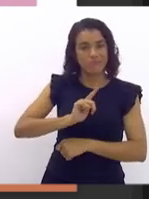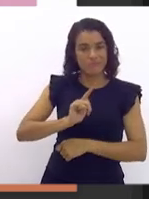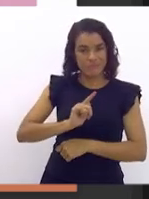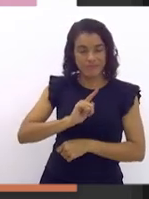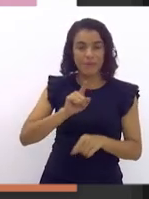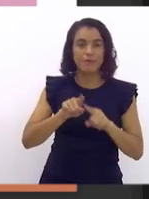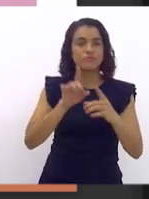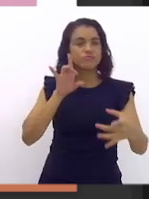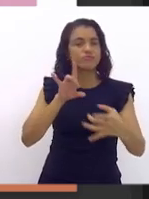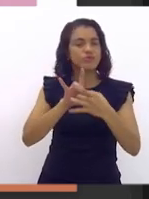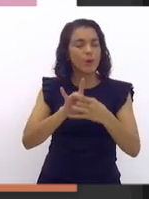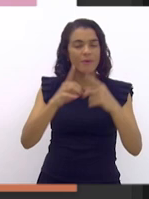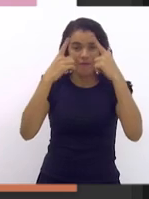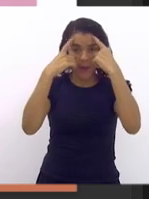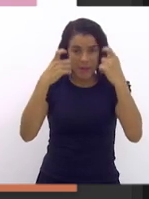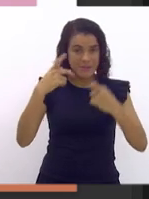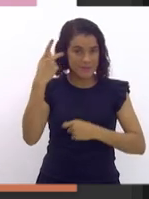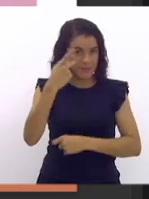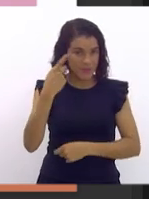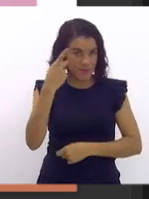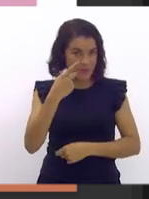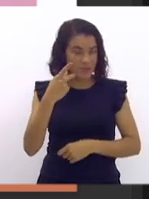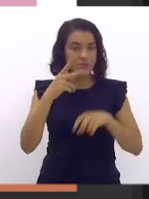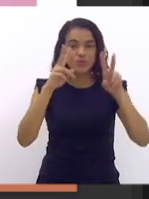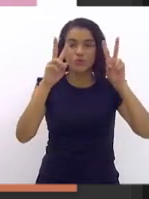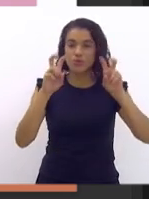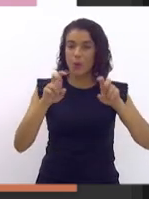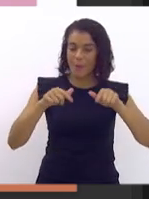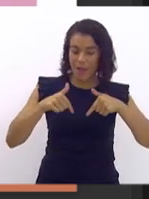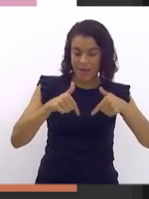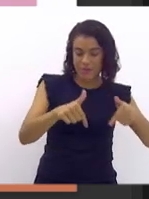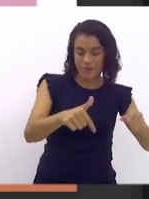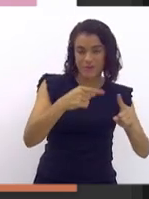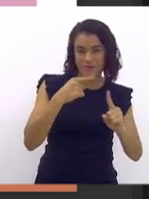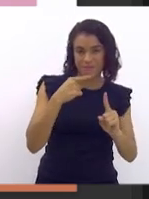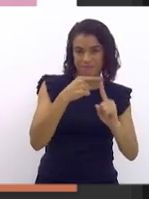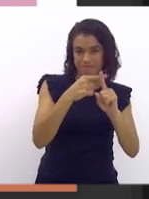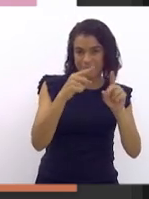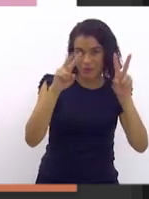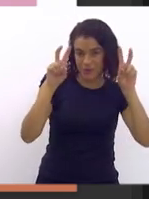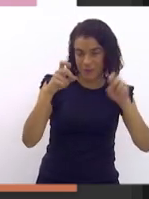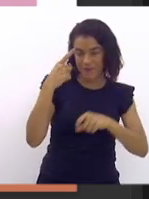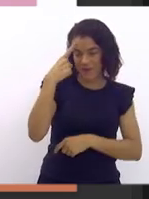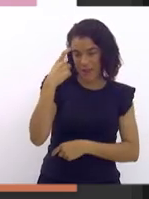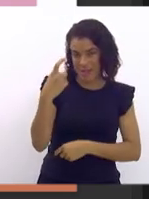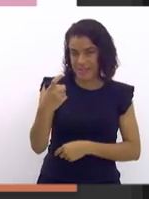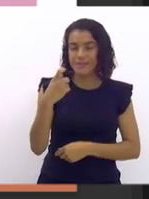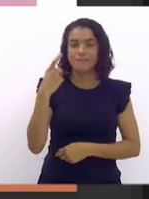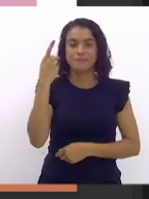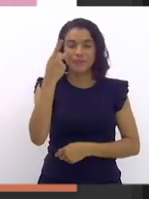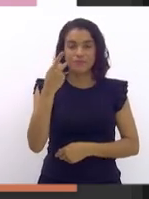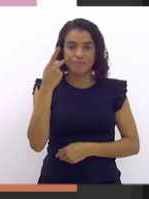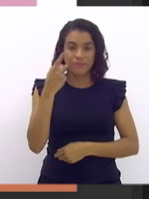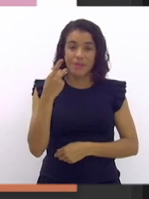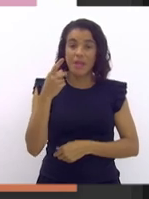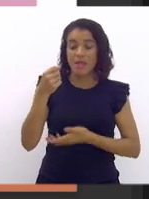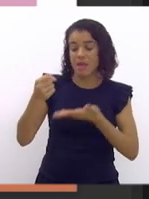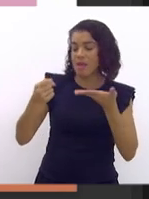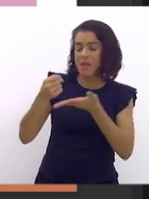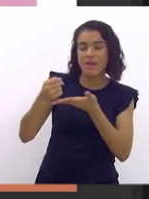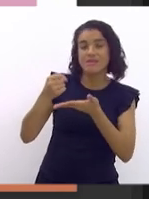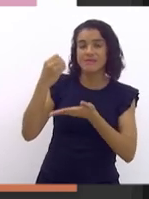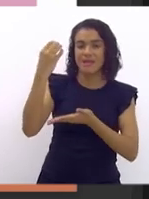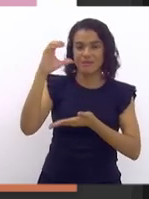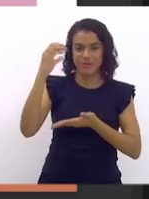relação aos crimes de violência política, em relação às ações afirmativas de violência política, baseado em dados científicos, baseado em